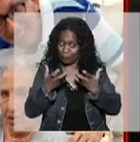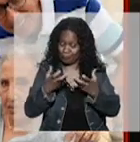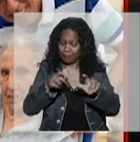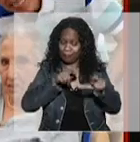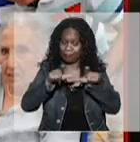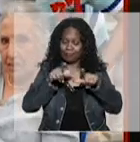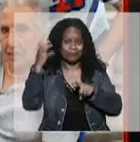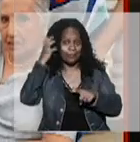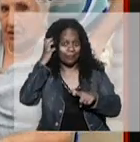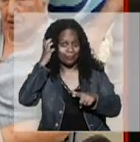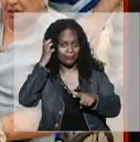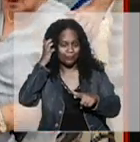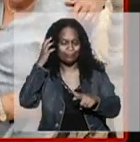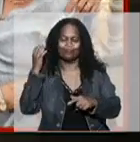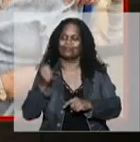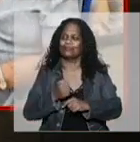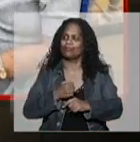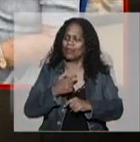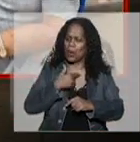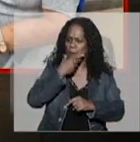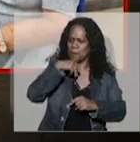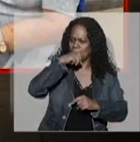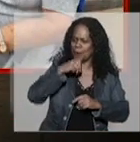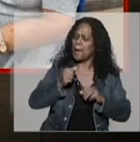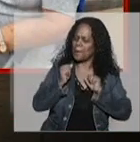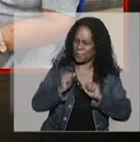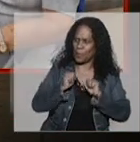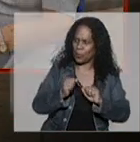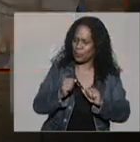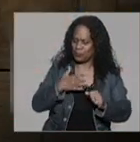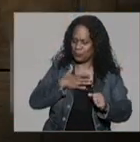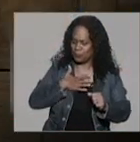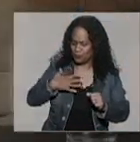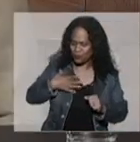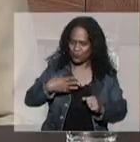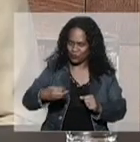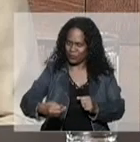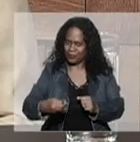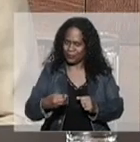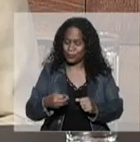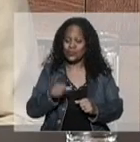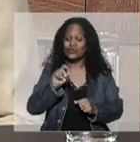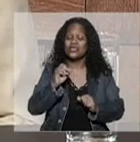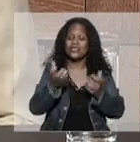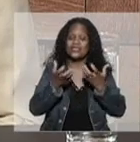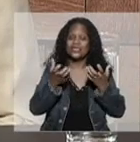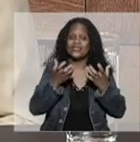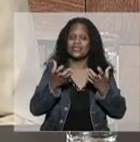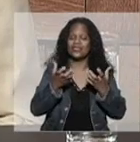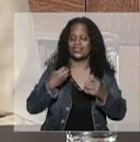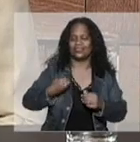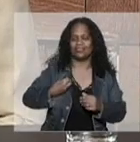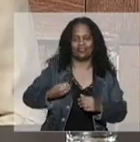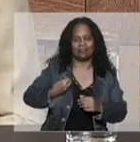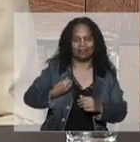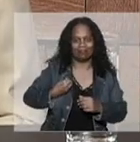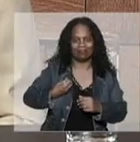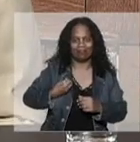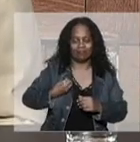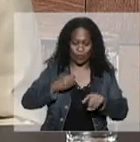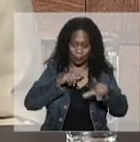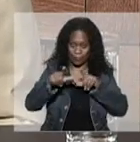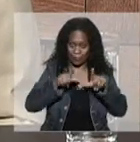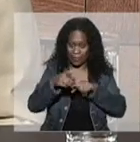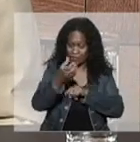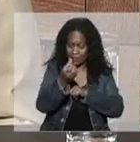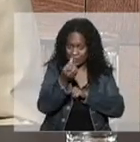rádio. Ele falou assim, pode trabalhar. Meus filhos vão ser o que eles quiserem ser na vida. Que bacana. Foi. Aí eu teria que